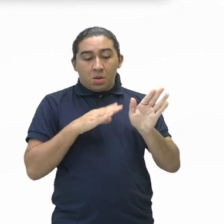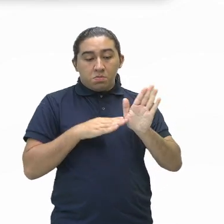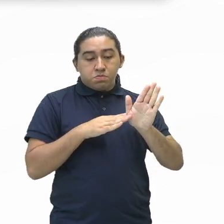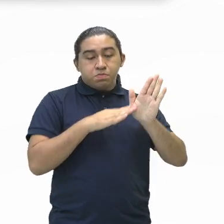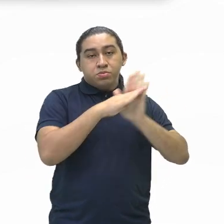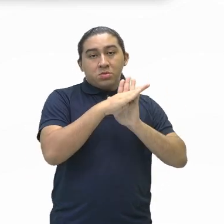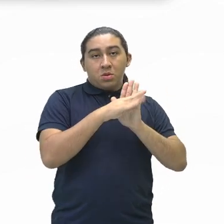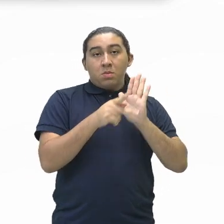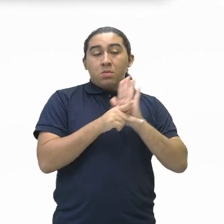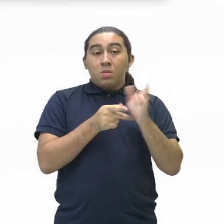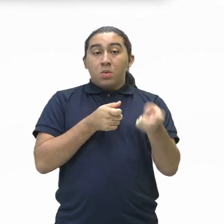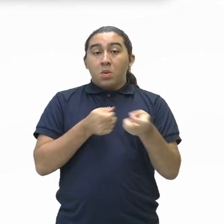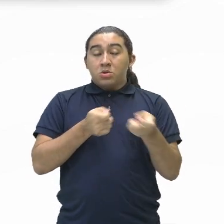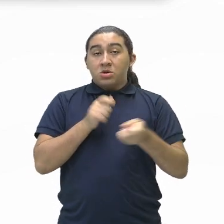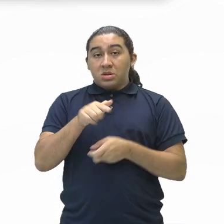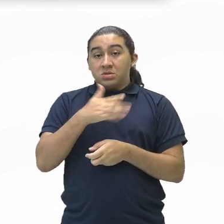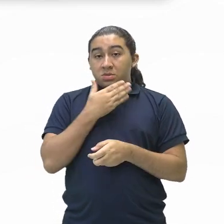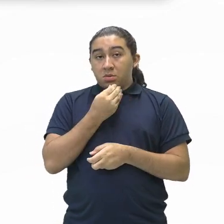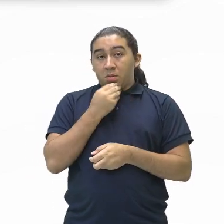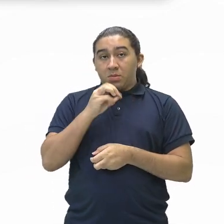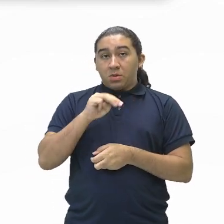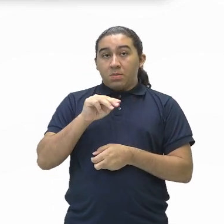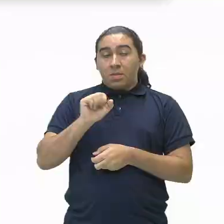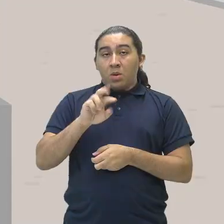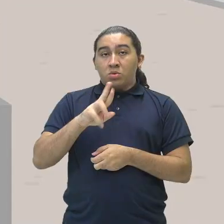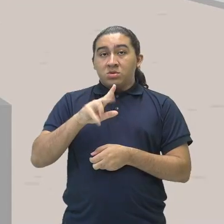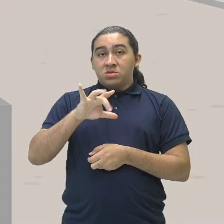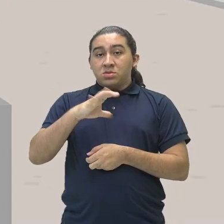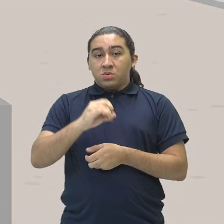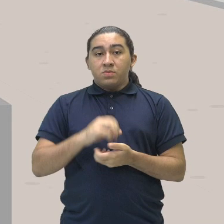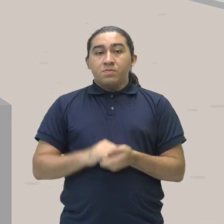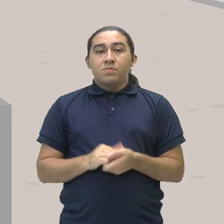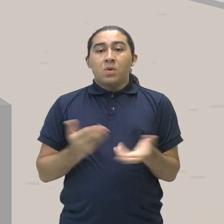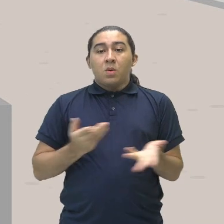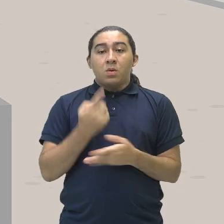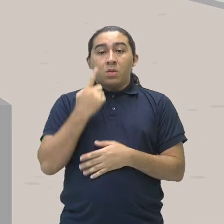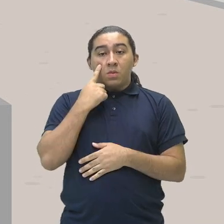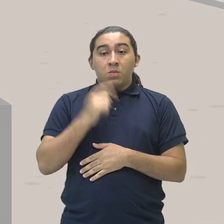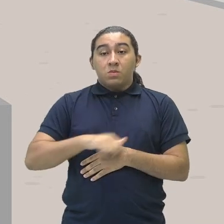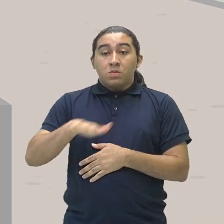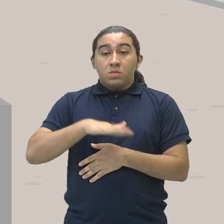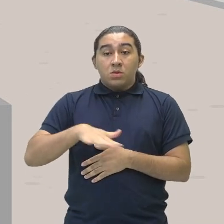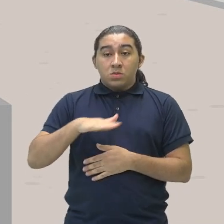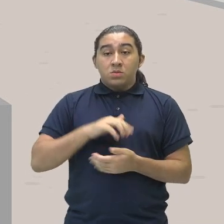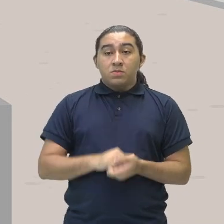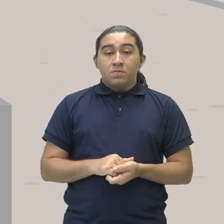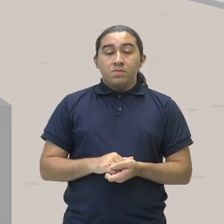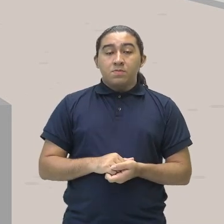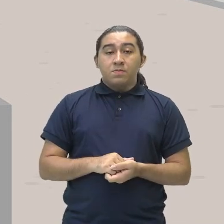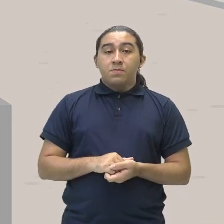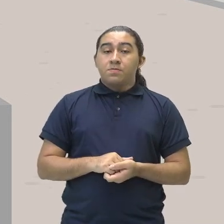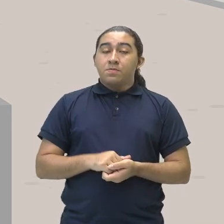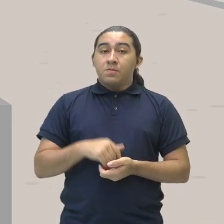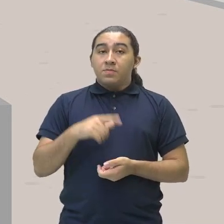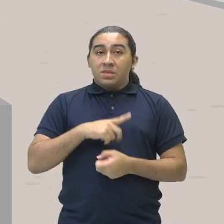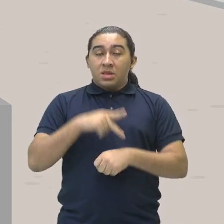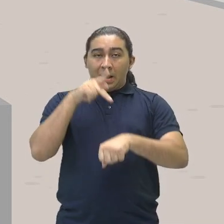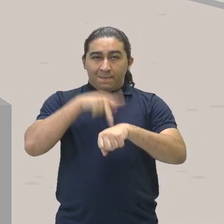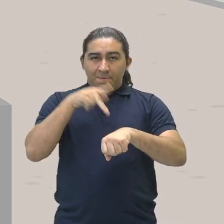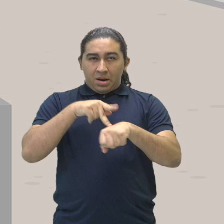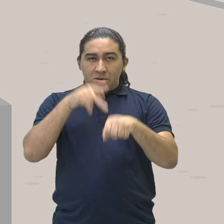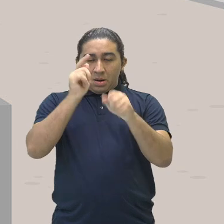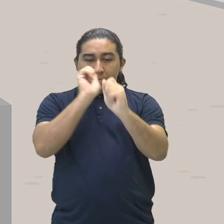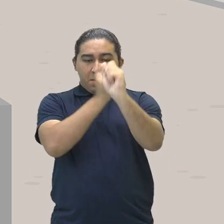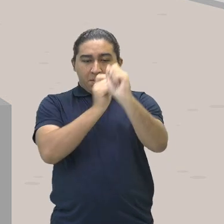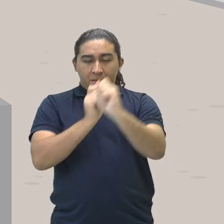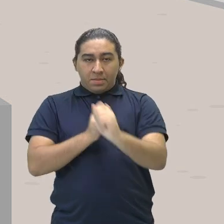de Nassau. E aí a gente vem para um cenário aqui onde nós temos o busto, a estátua de Maurício de